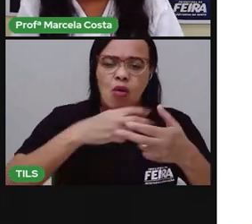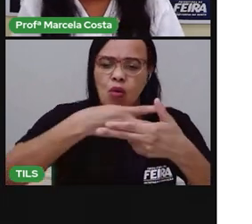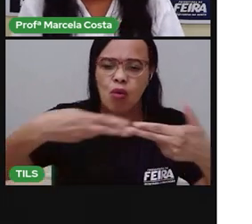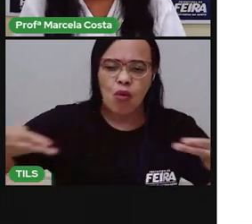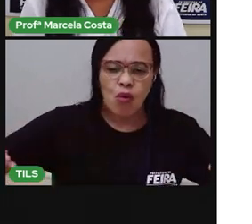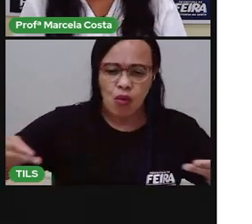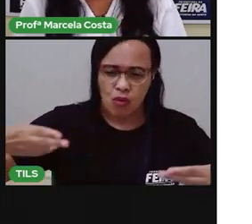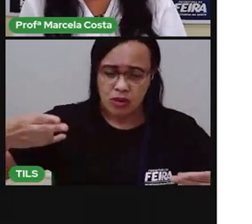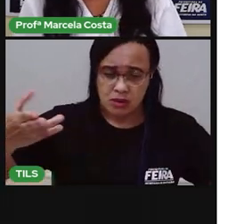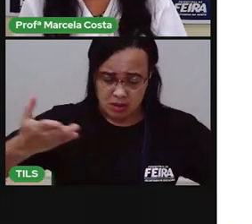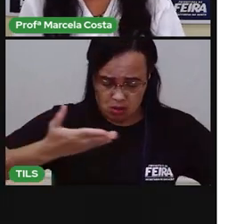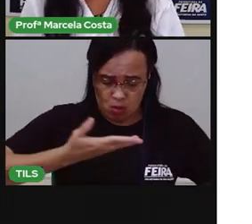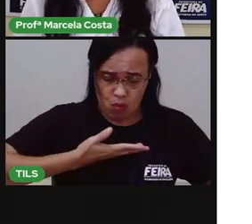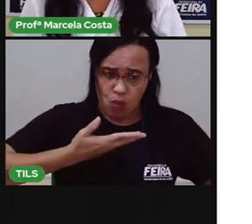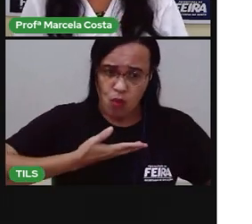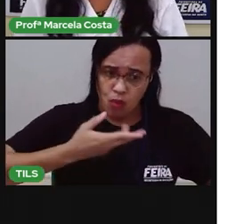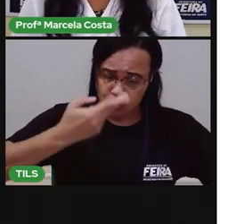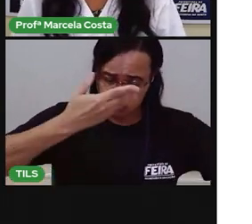sua casa?